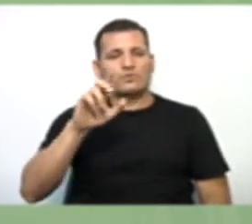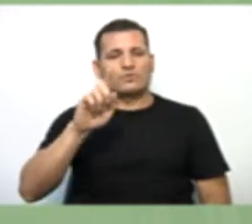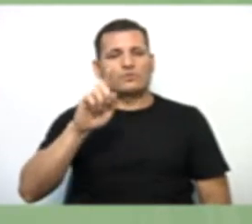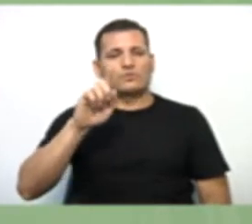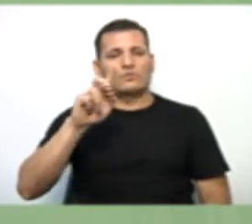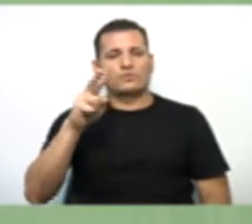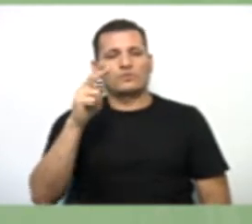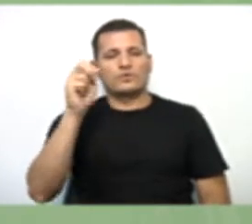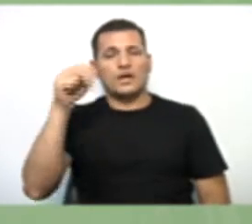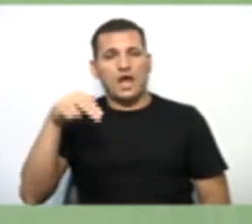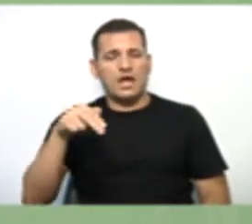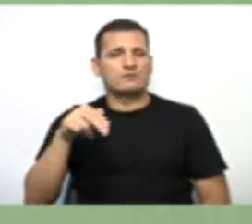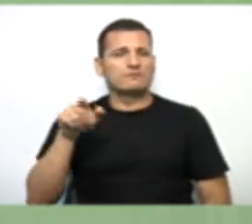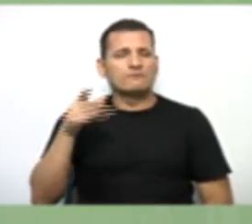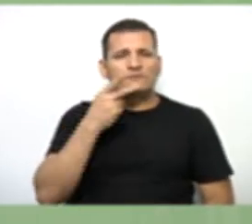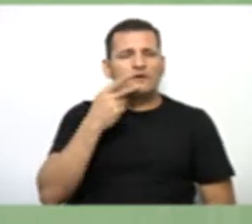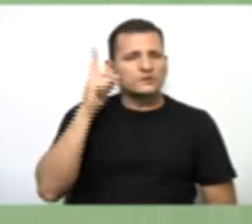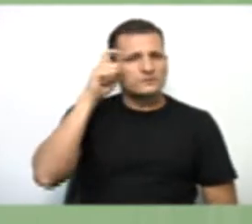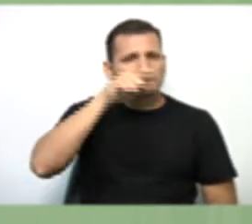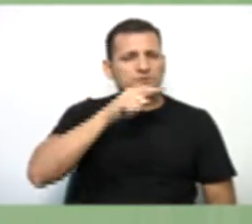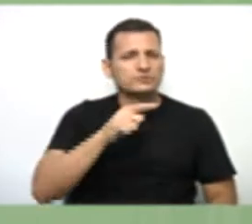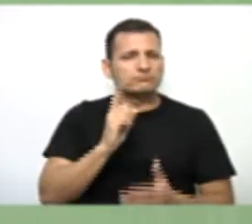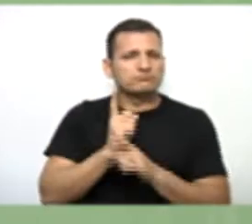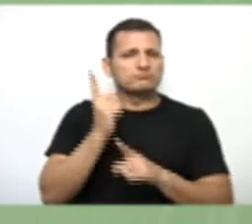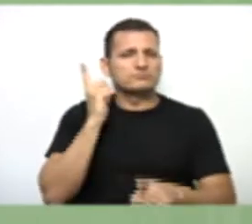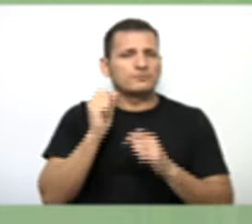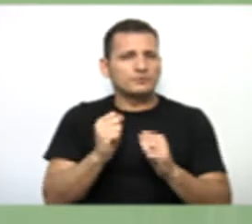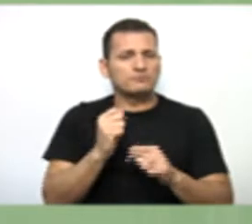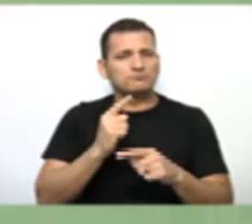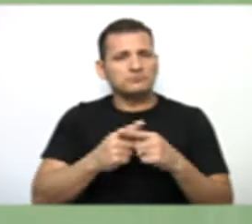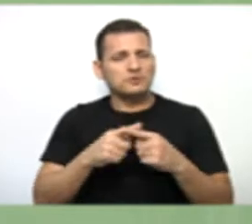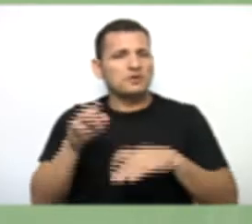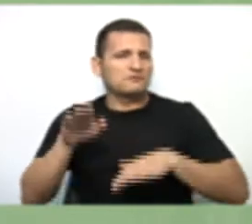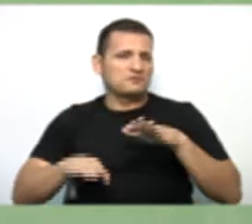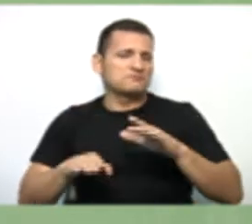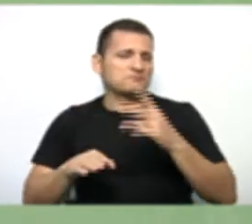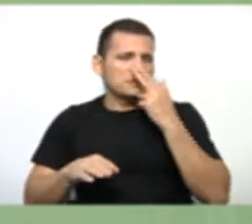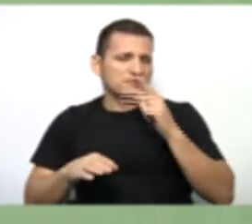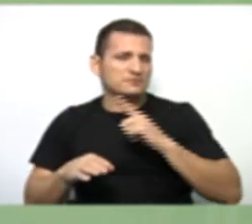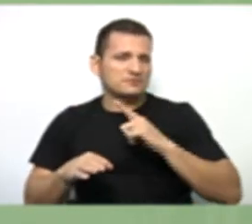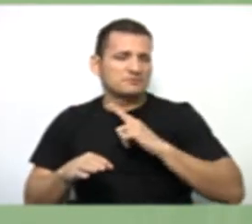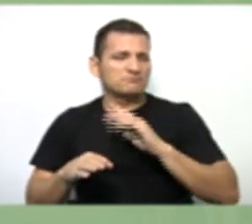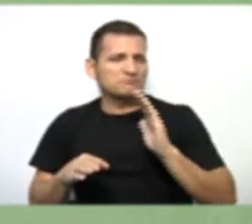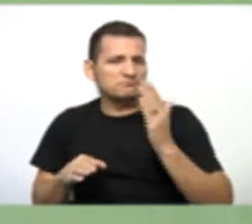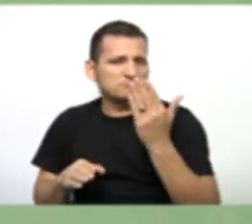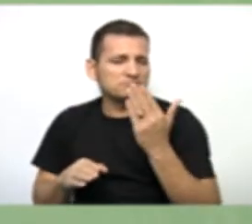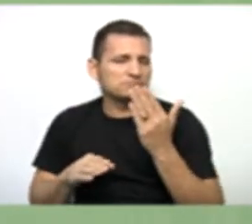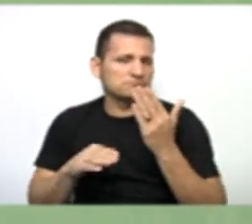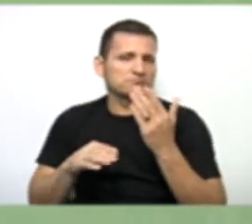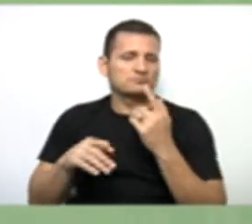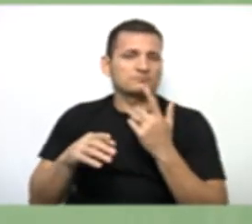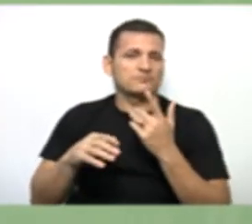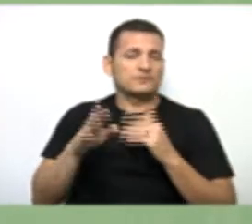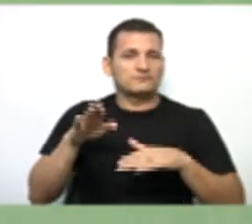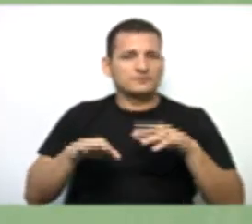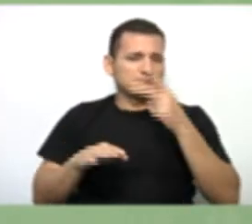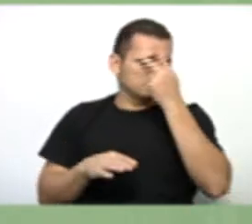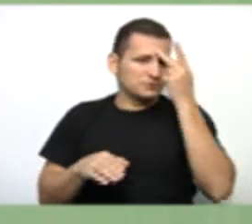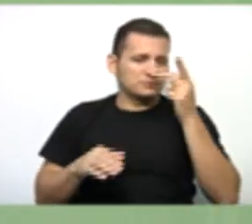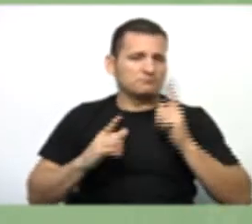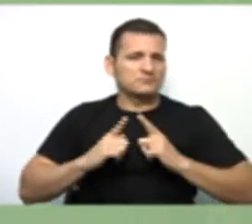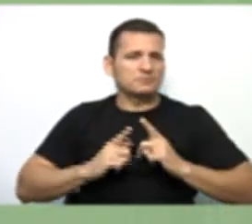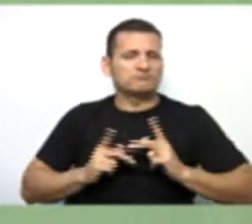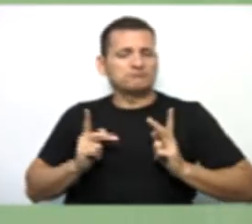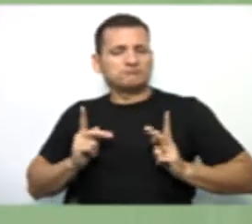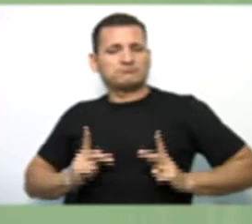poder, porque às vezes é comum haver falsos positivos. Às vezes, gente, parece, como eu falei, né? A pessoa tem toda uma pompa, tem